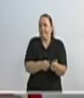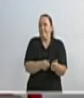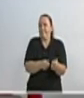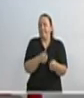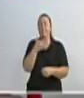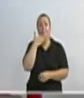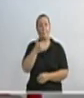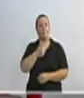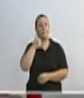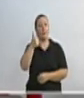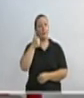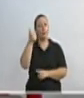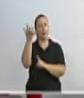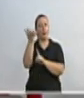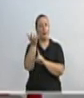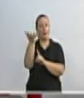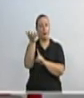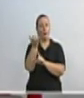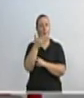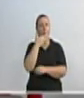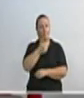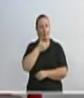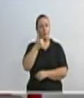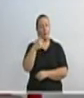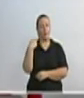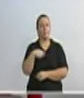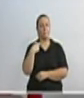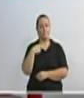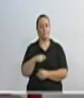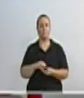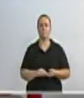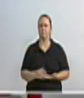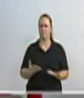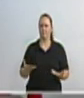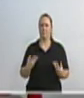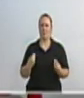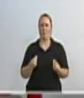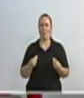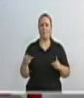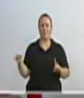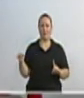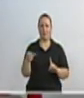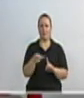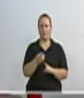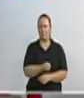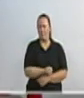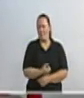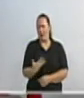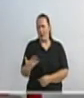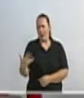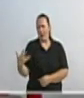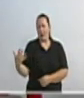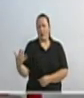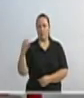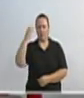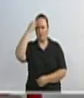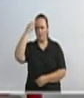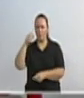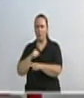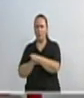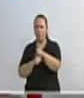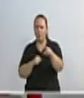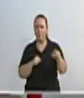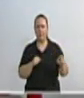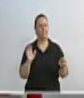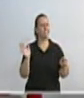isso, porque é inadmissível uma operadora que tem a quantidade de clientes que tem, e aí não é culpa dos senhores que estão aqui, não, né?